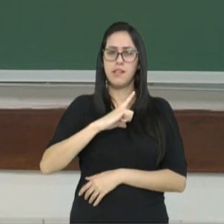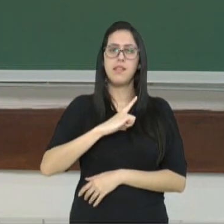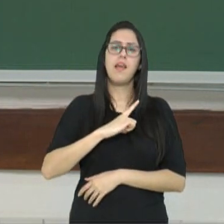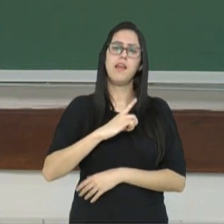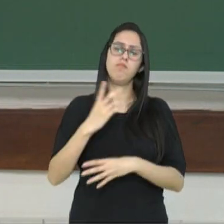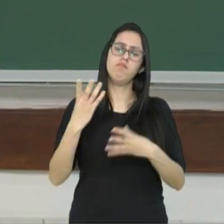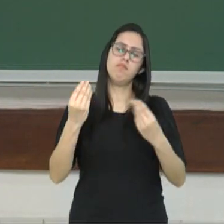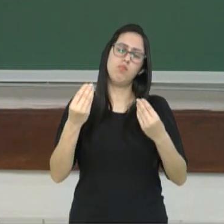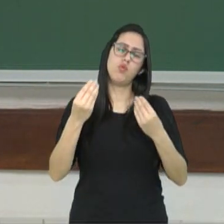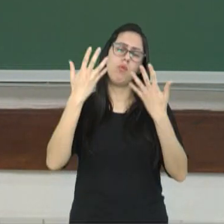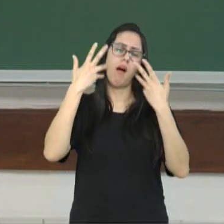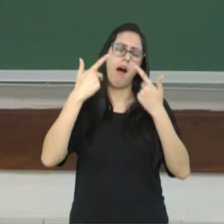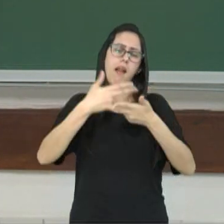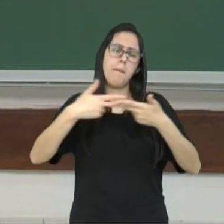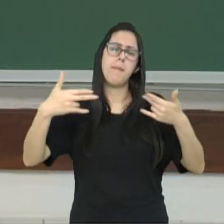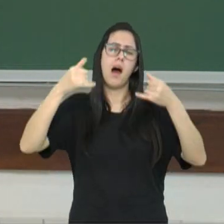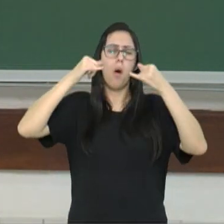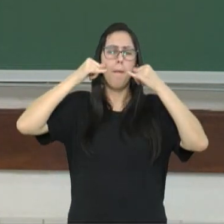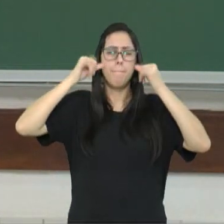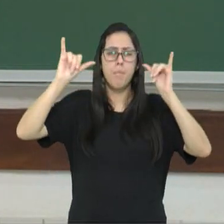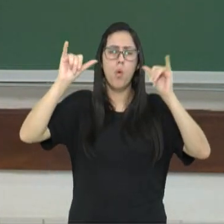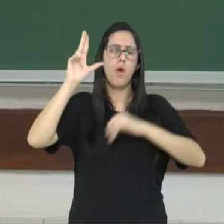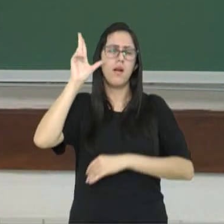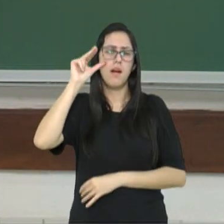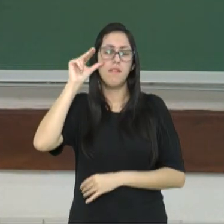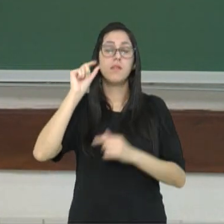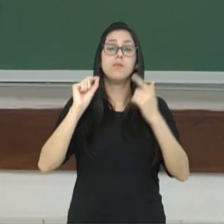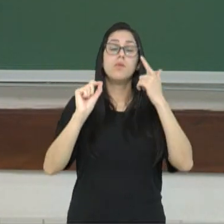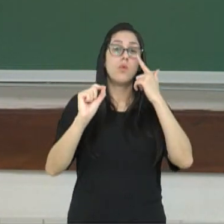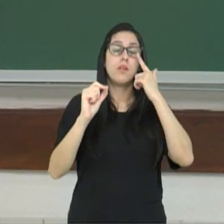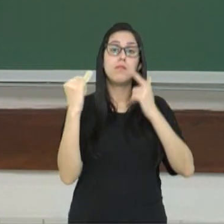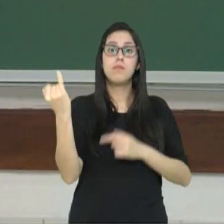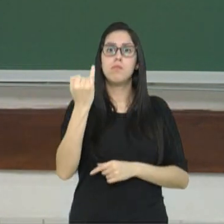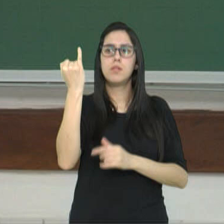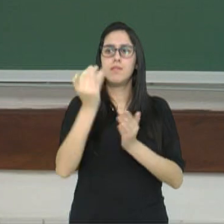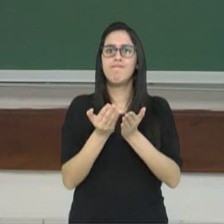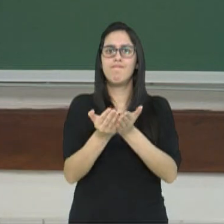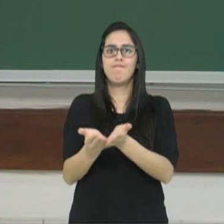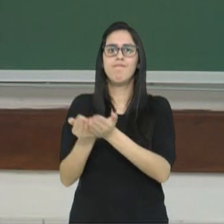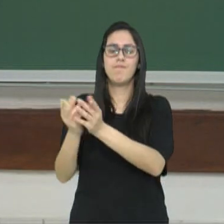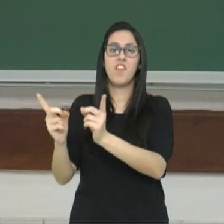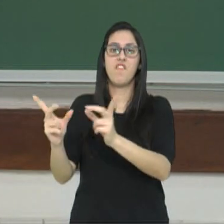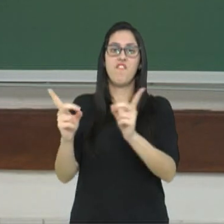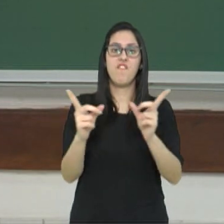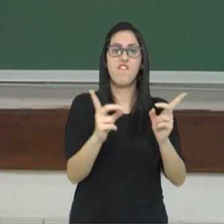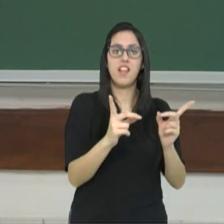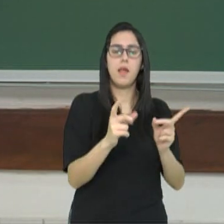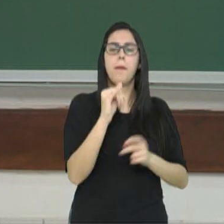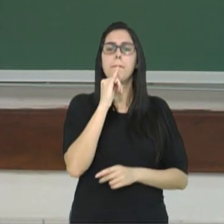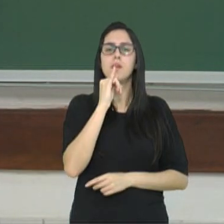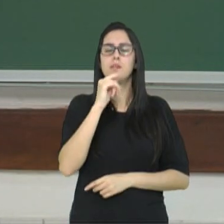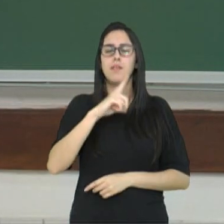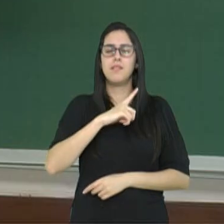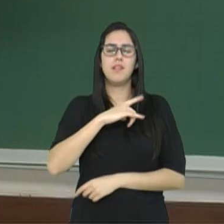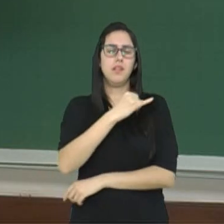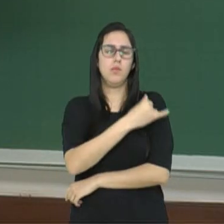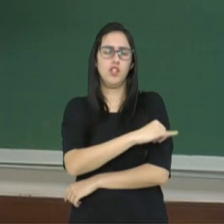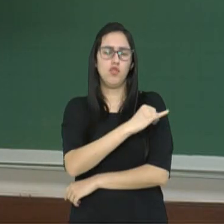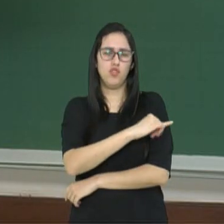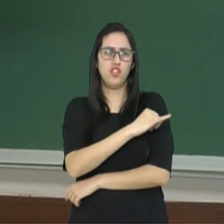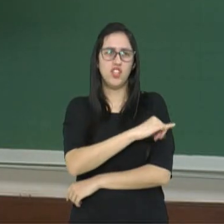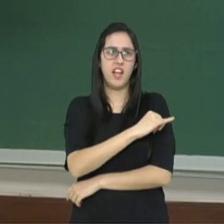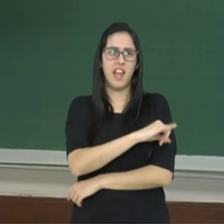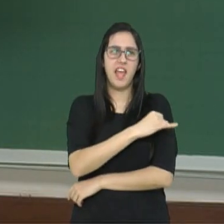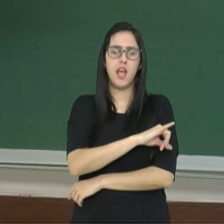gado, mas para o Brasil tinha um interesse muito grande que era a navegação comercial. Porque você sair, por exemplo, do Rio de Janeiro, para